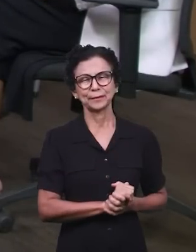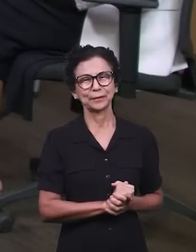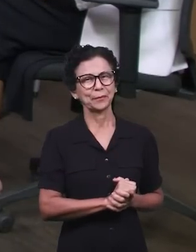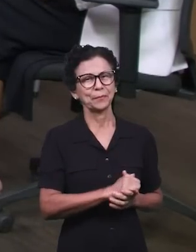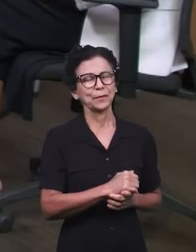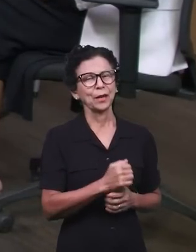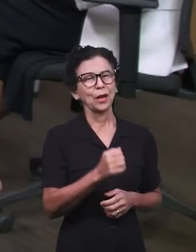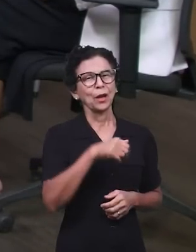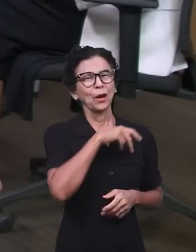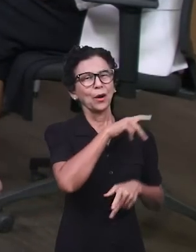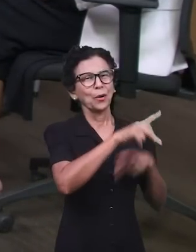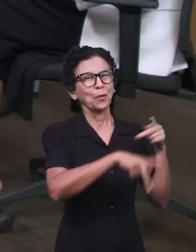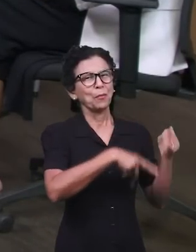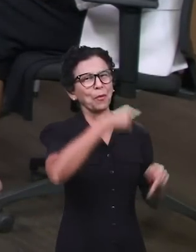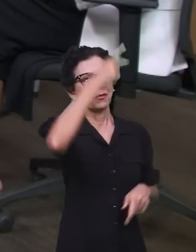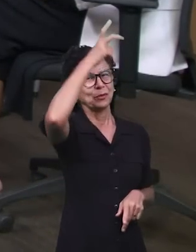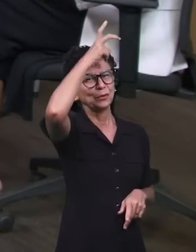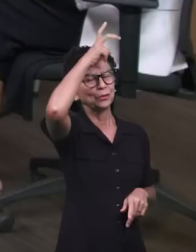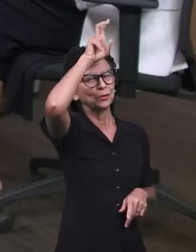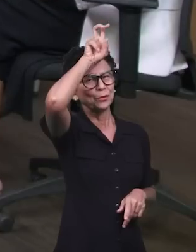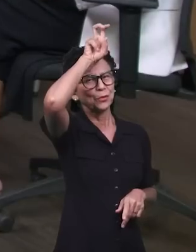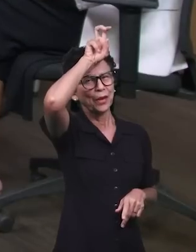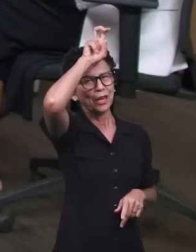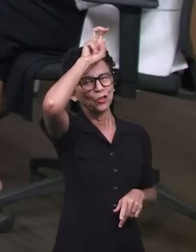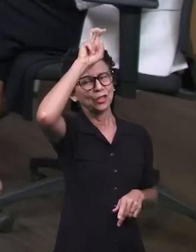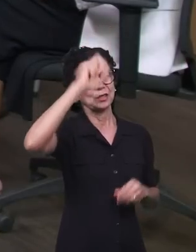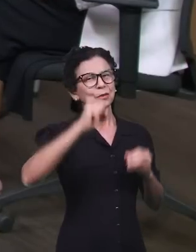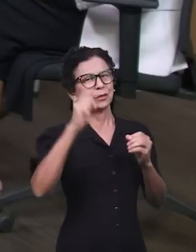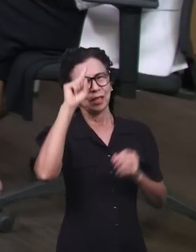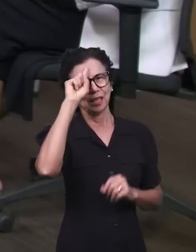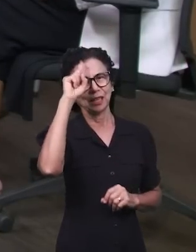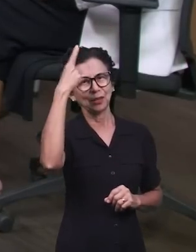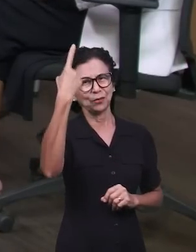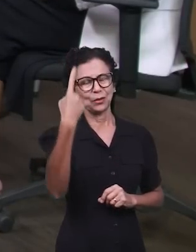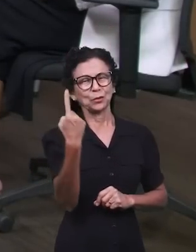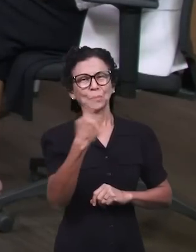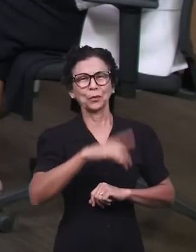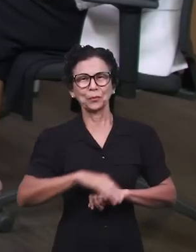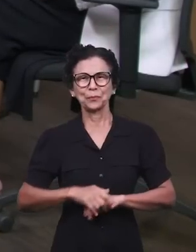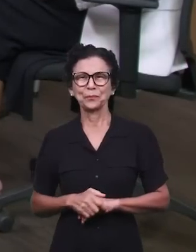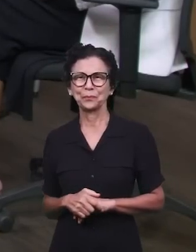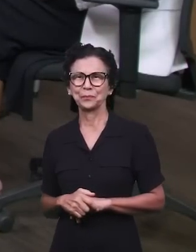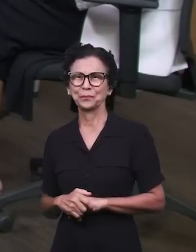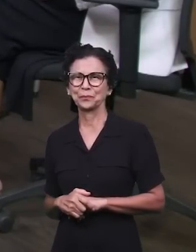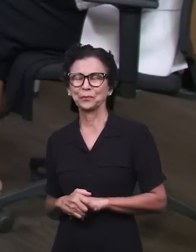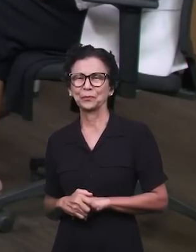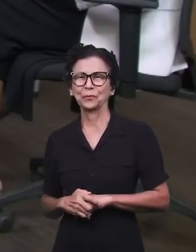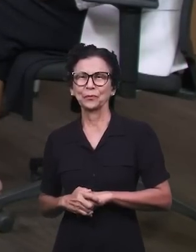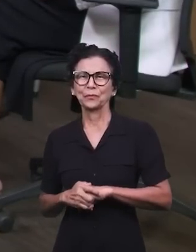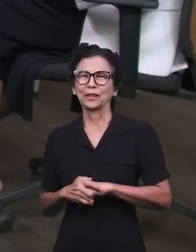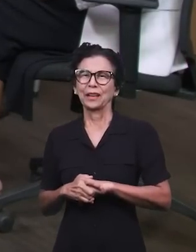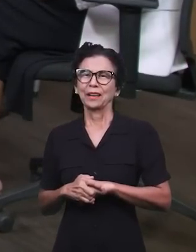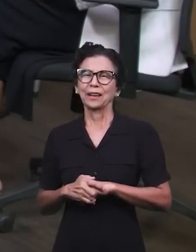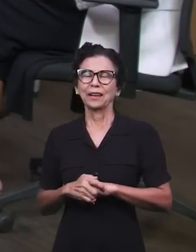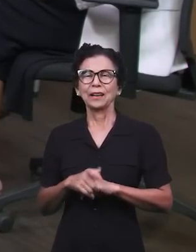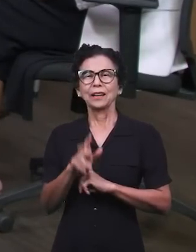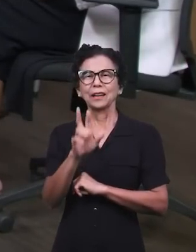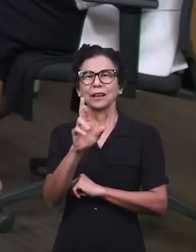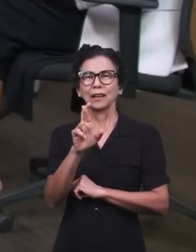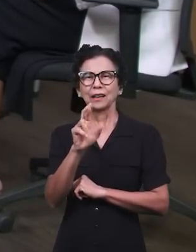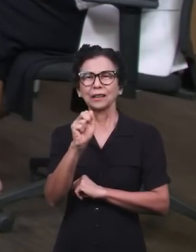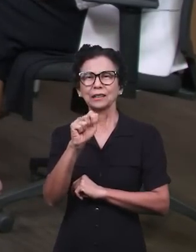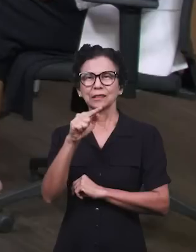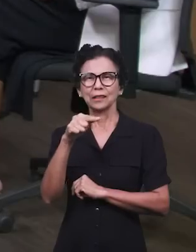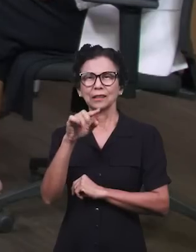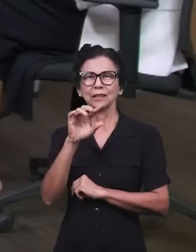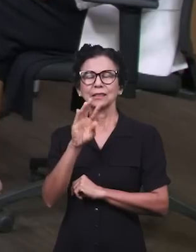entendeu? Etimologicamente está correto. Não está correto? Correto. Então, mas o detalhe disso tudo, de toda essa situação